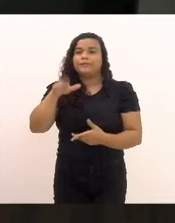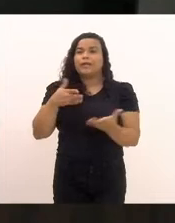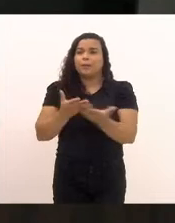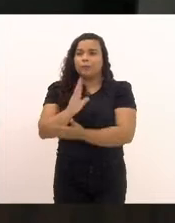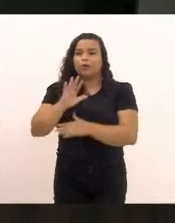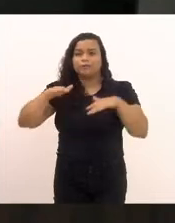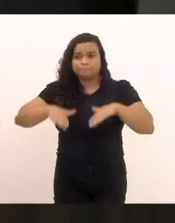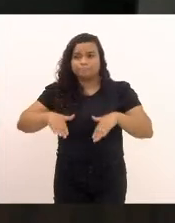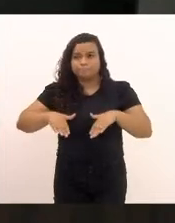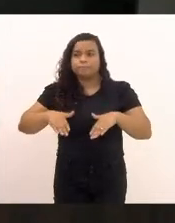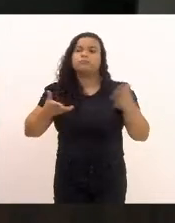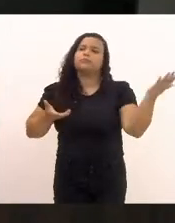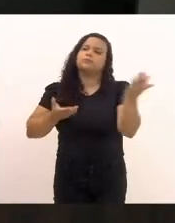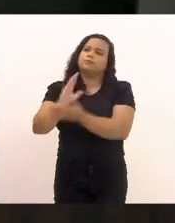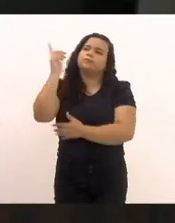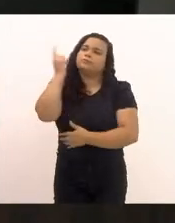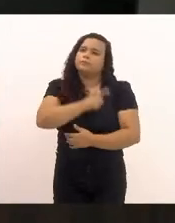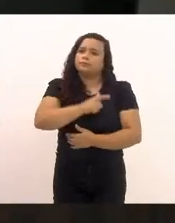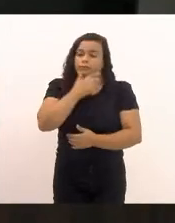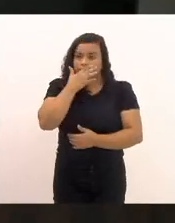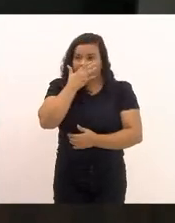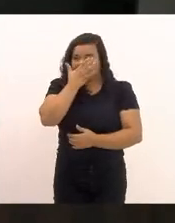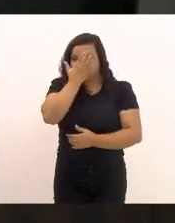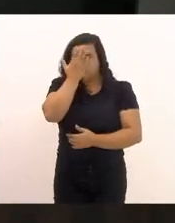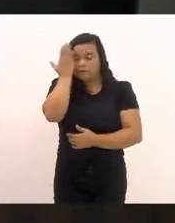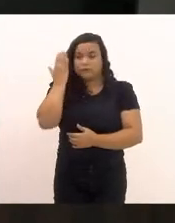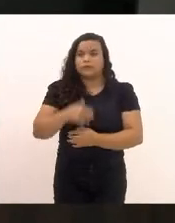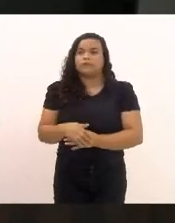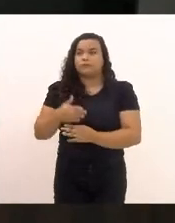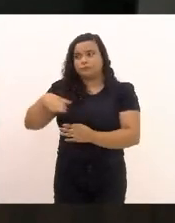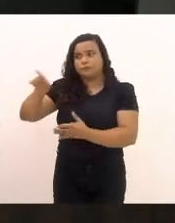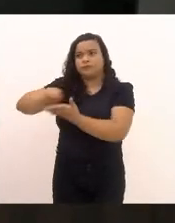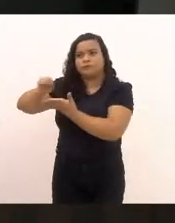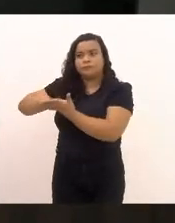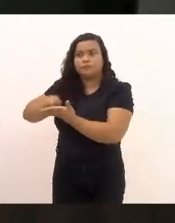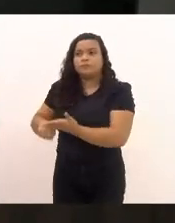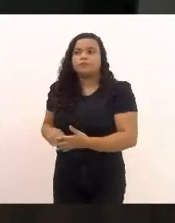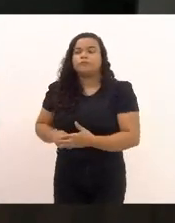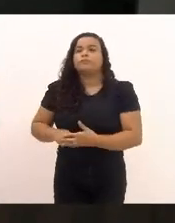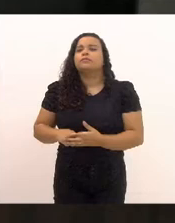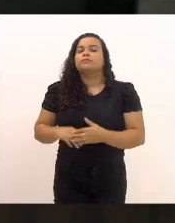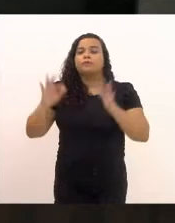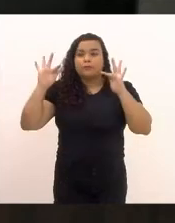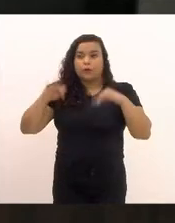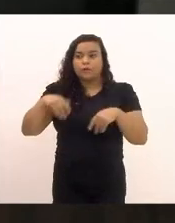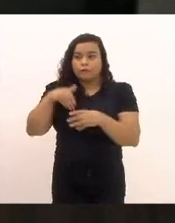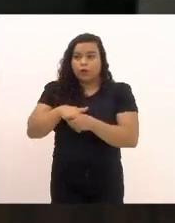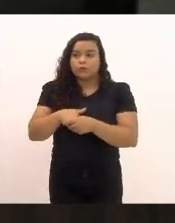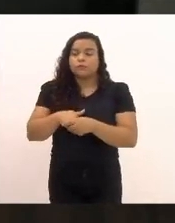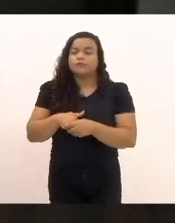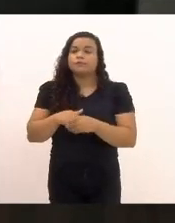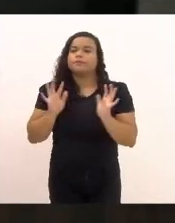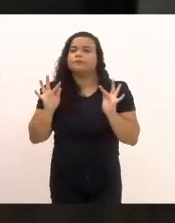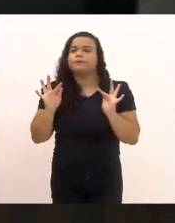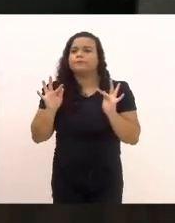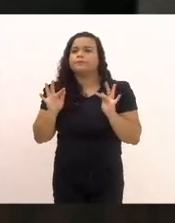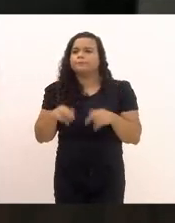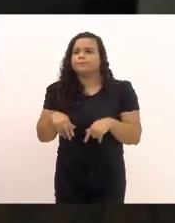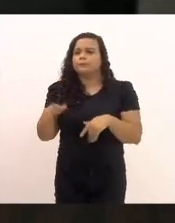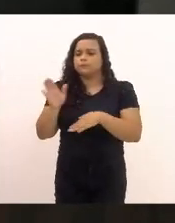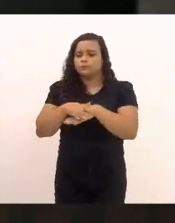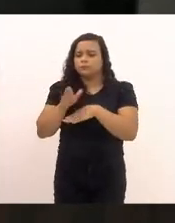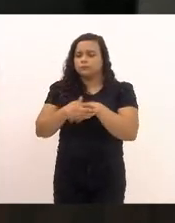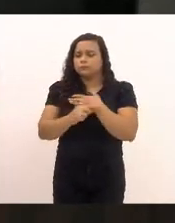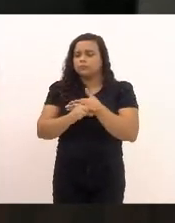permaneçam como estão. Aprovado, vai autógrafo. Para a declaração de voto, ao final, a deputada a autora